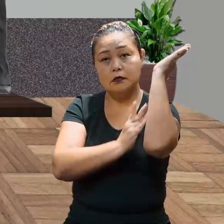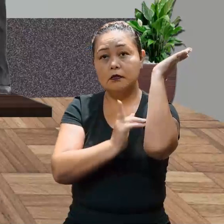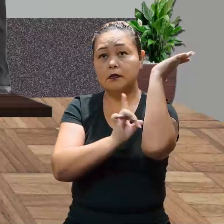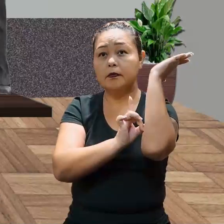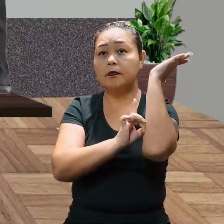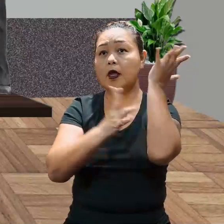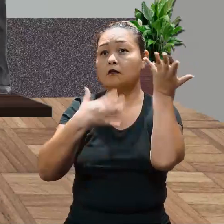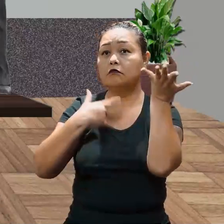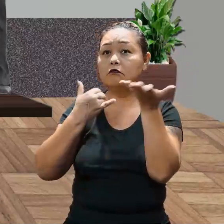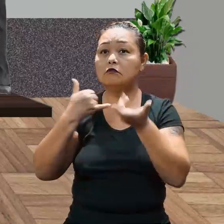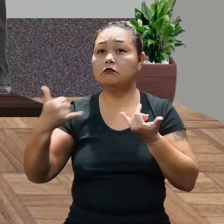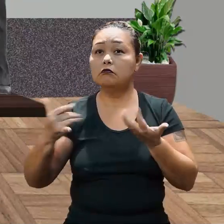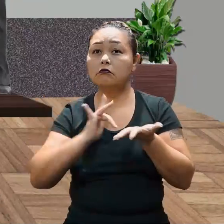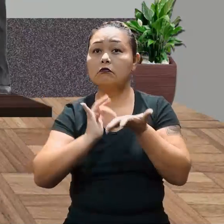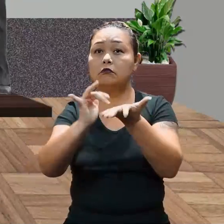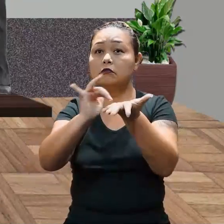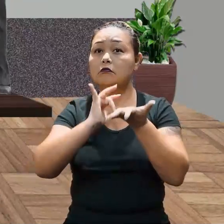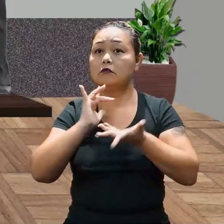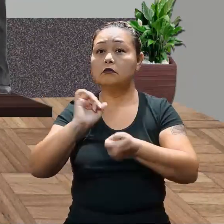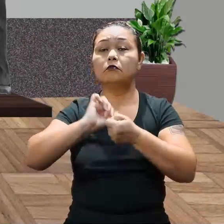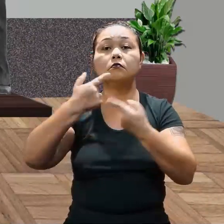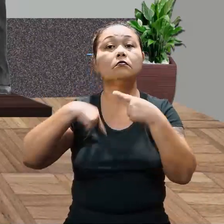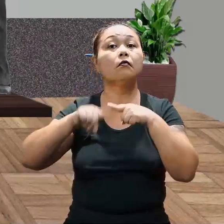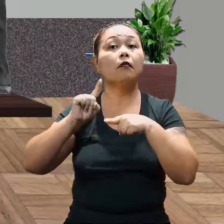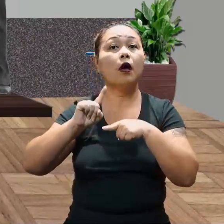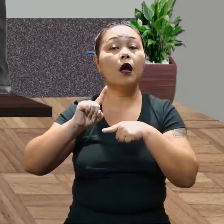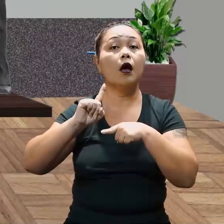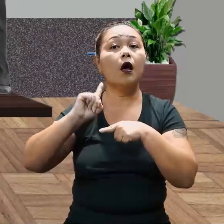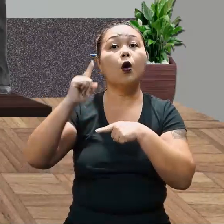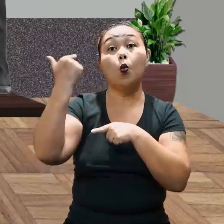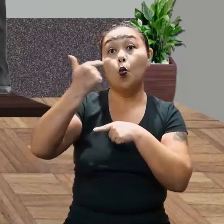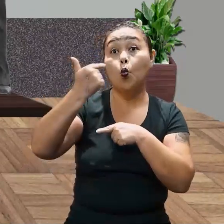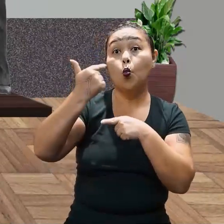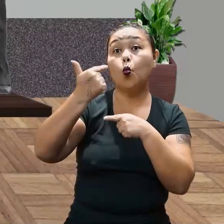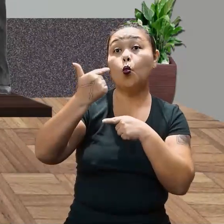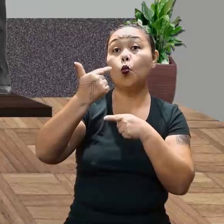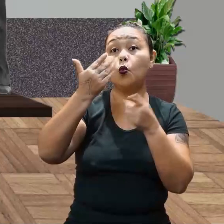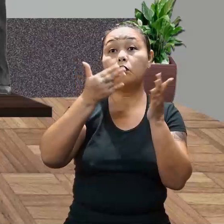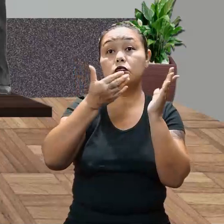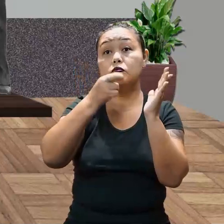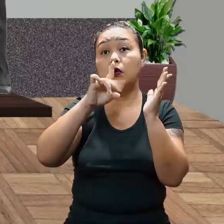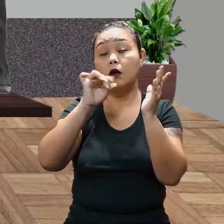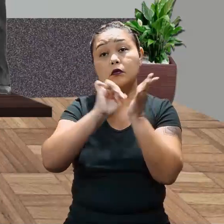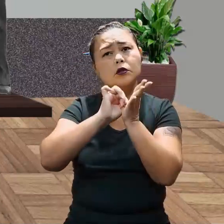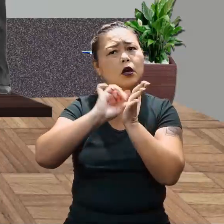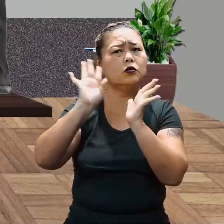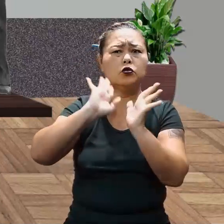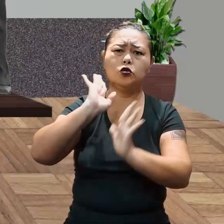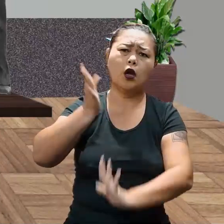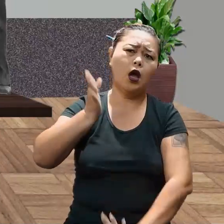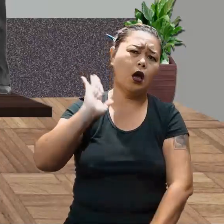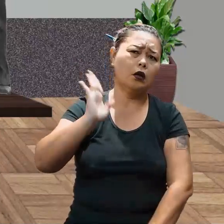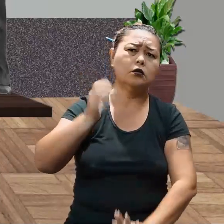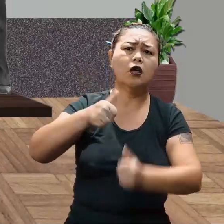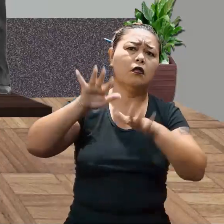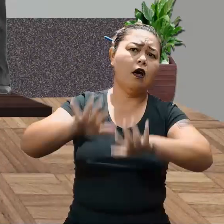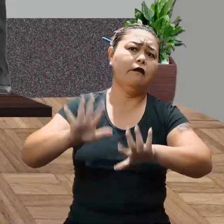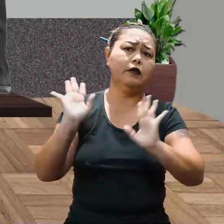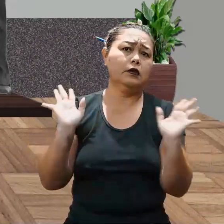linhas telegráficas chegando aqui, mas no segundo ciclo já as linhas telegráficas já estavam